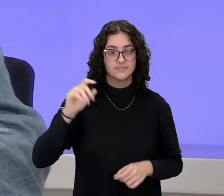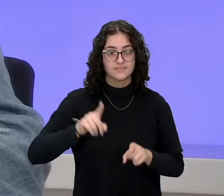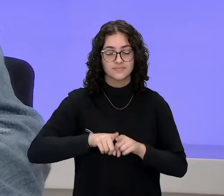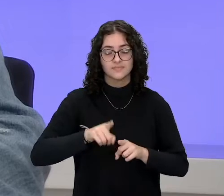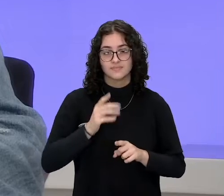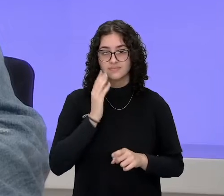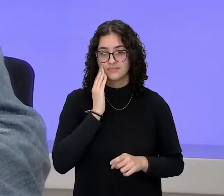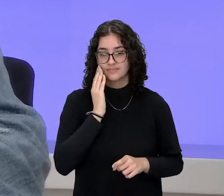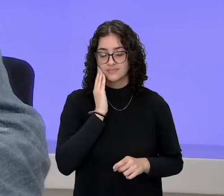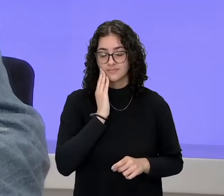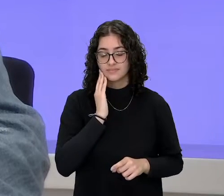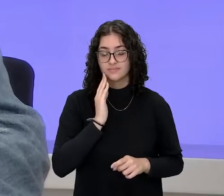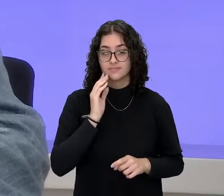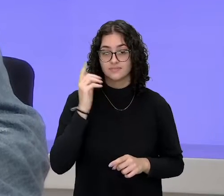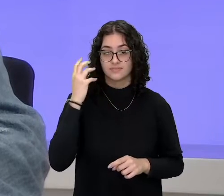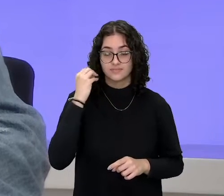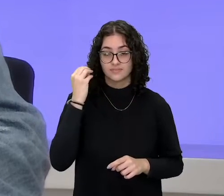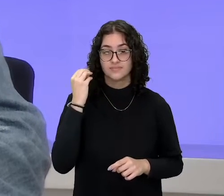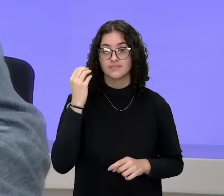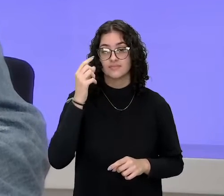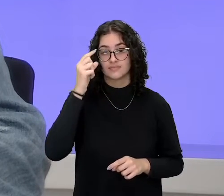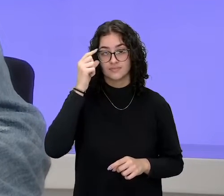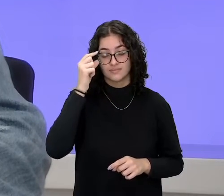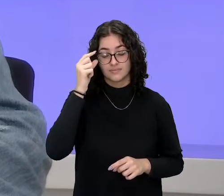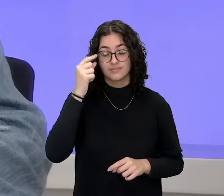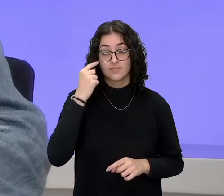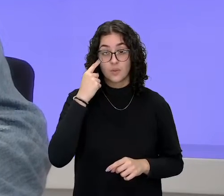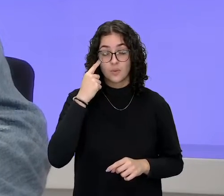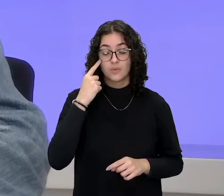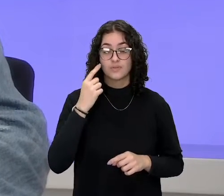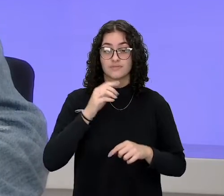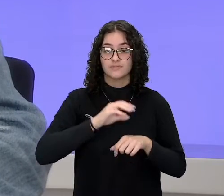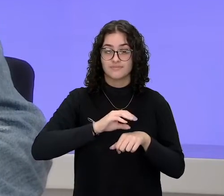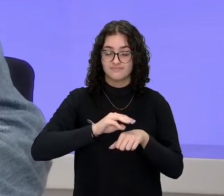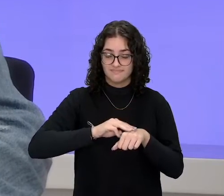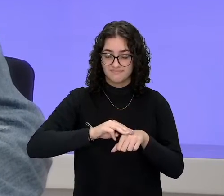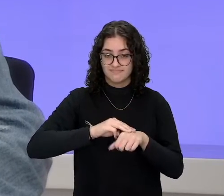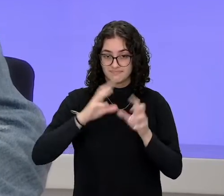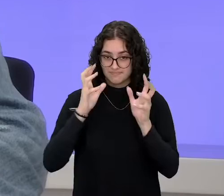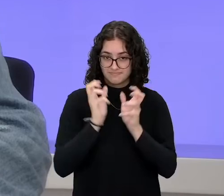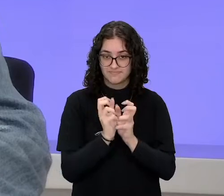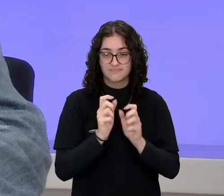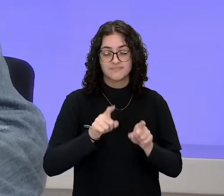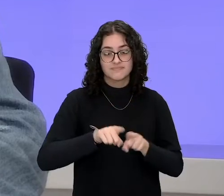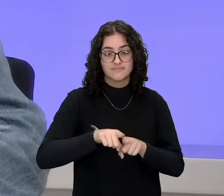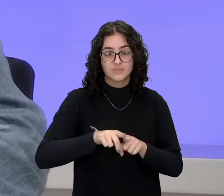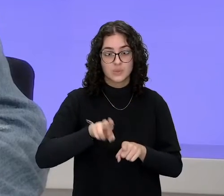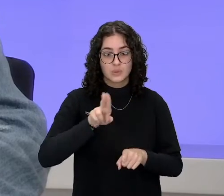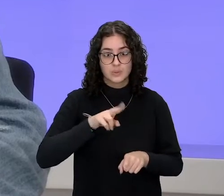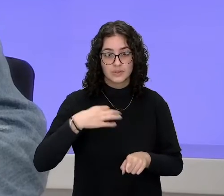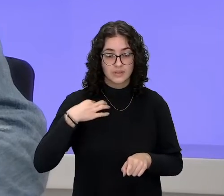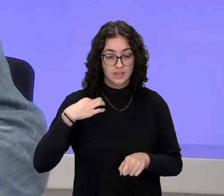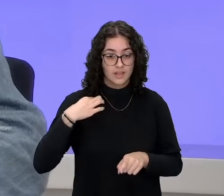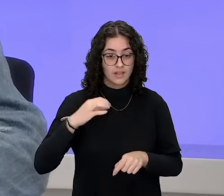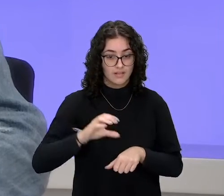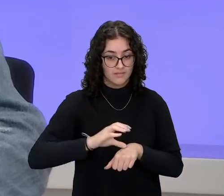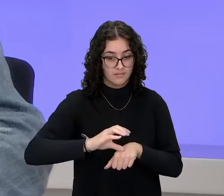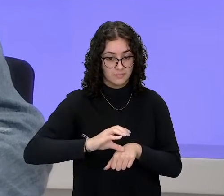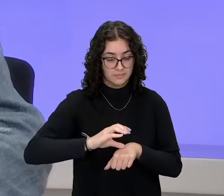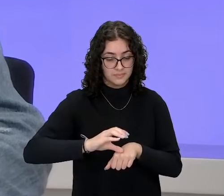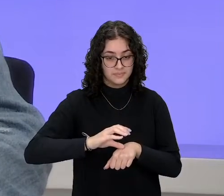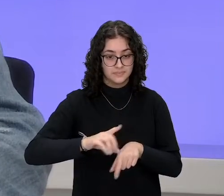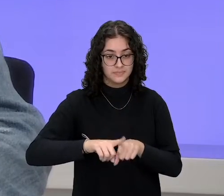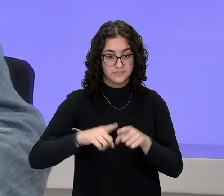tenho olhos e cabelos castanhos escuros, estou usando uma camiseta cinza, estou com